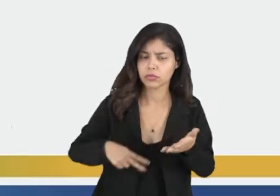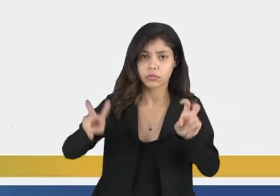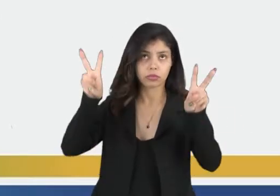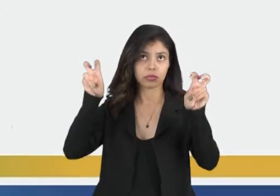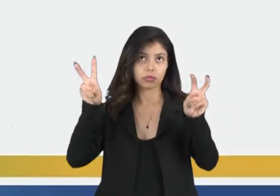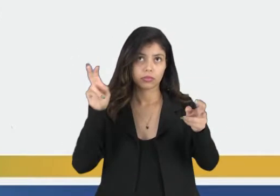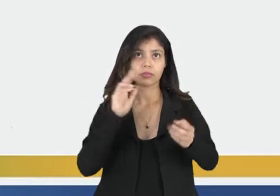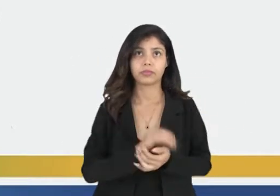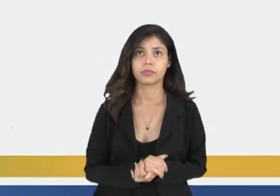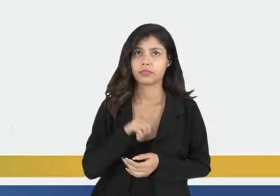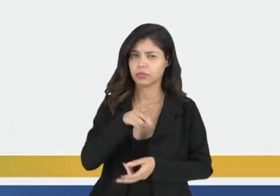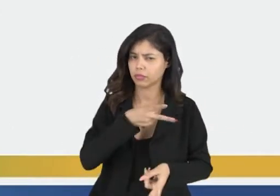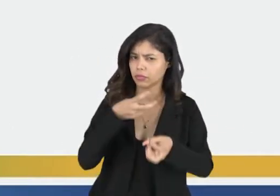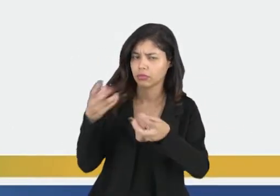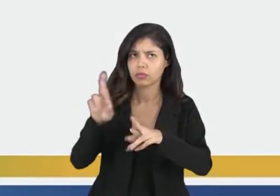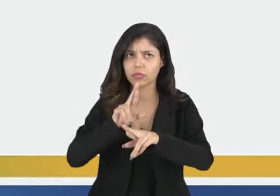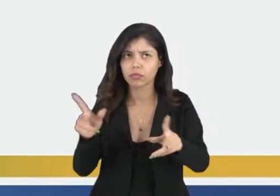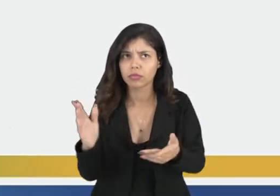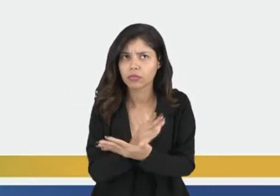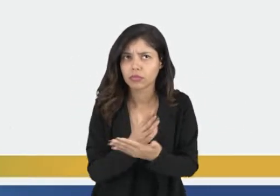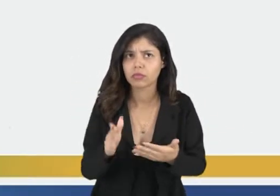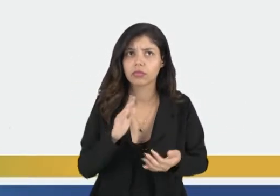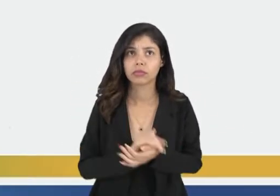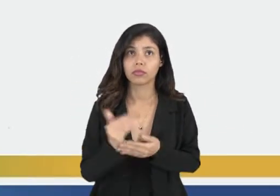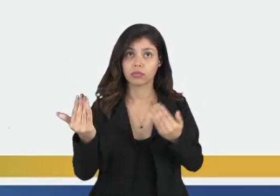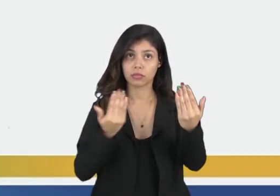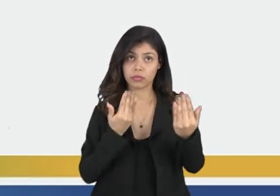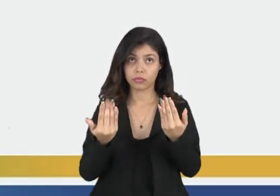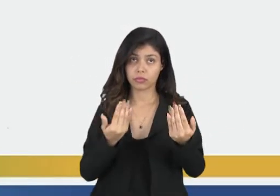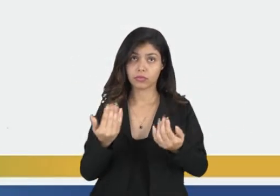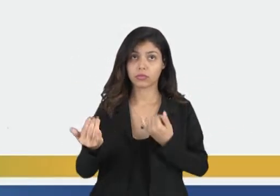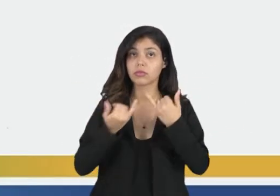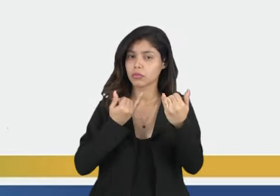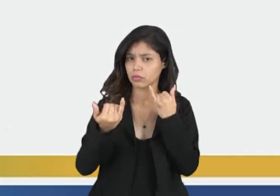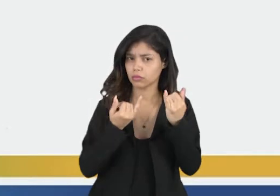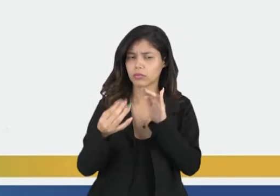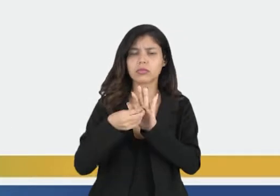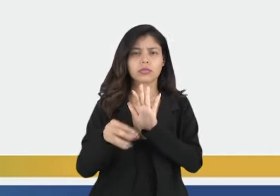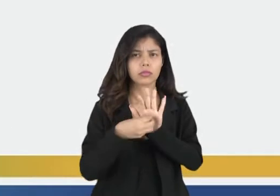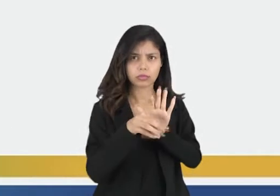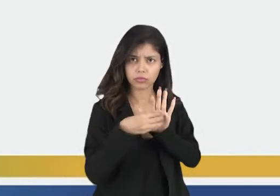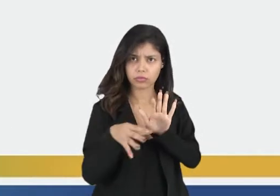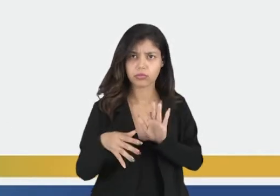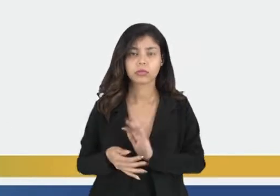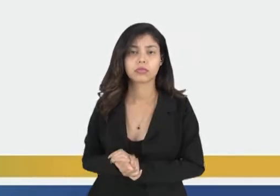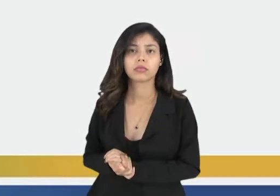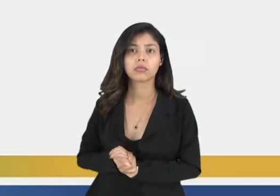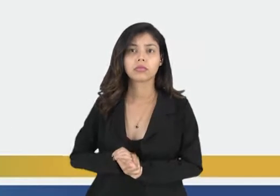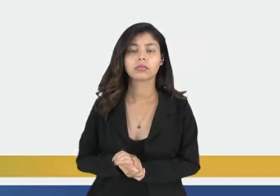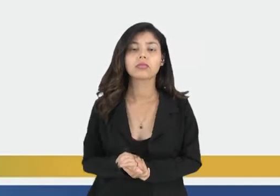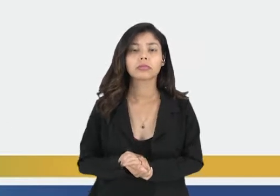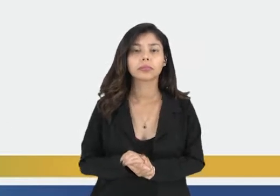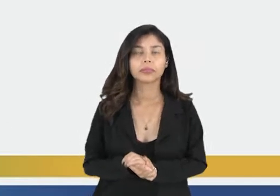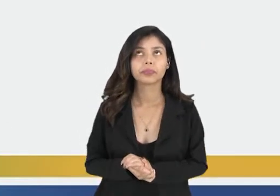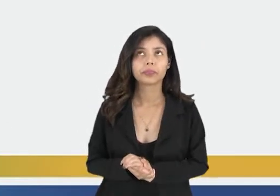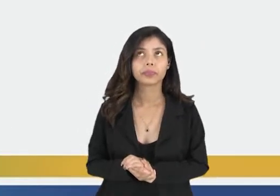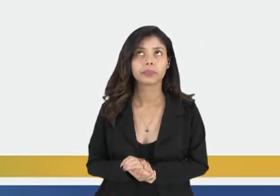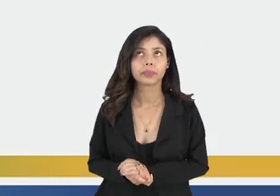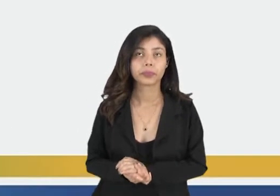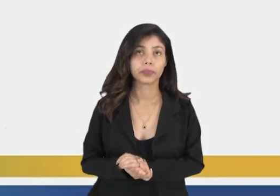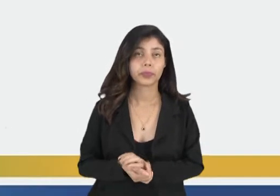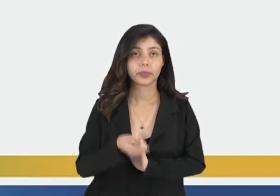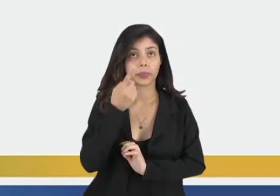dos títulos, você percebe alguma diferença e relação à informação transmitida?